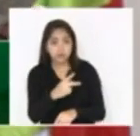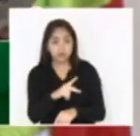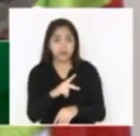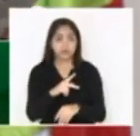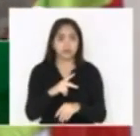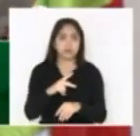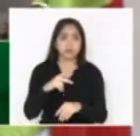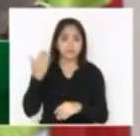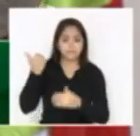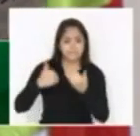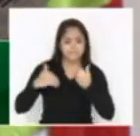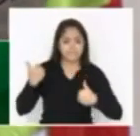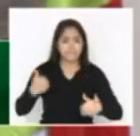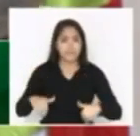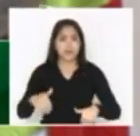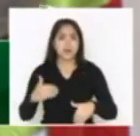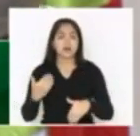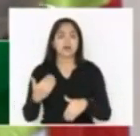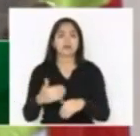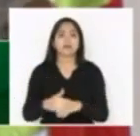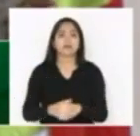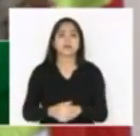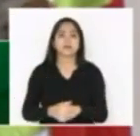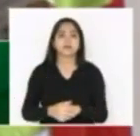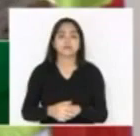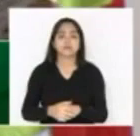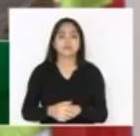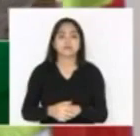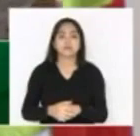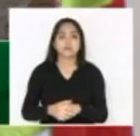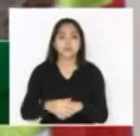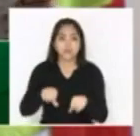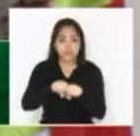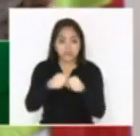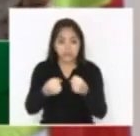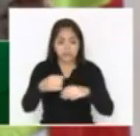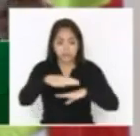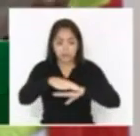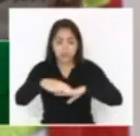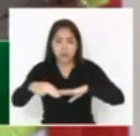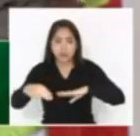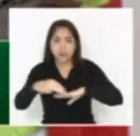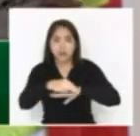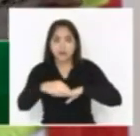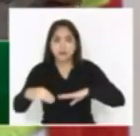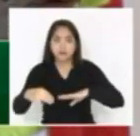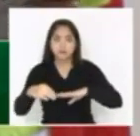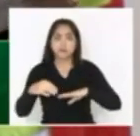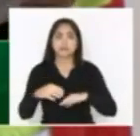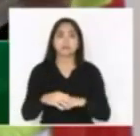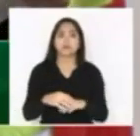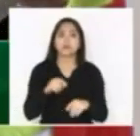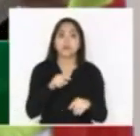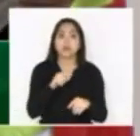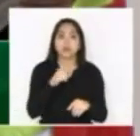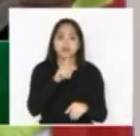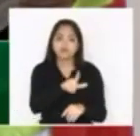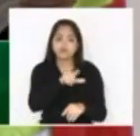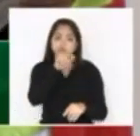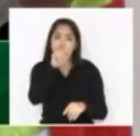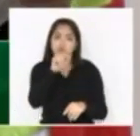costas, pernas, joelhos e um dedo quebrado pela brutalidade do homem que escolheu para